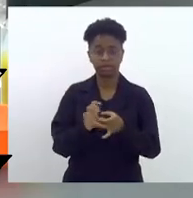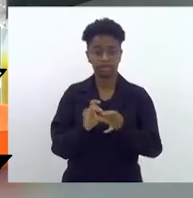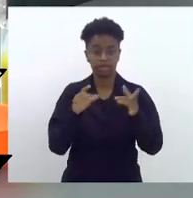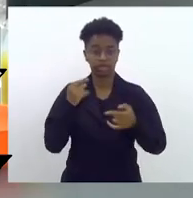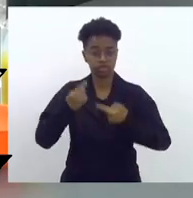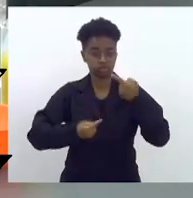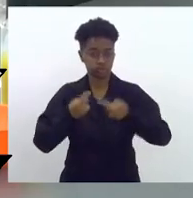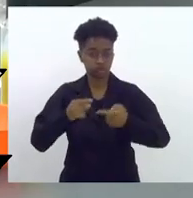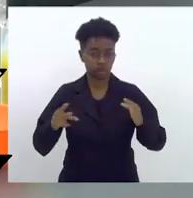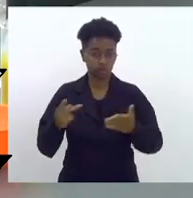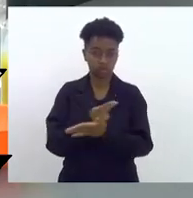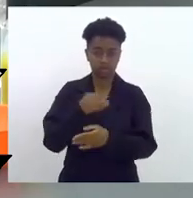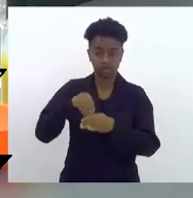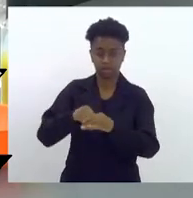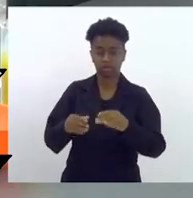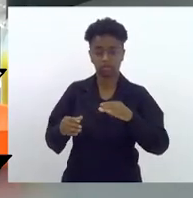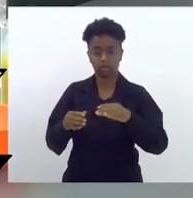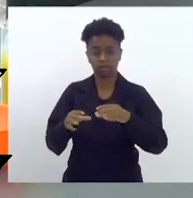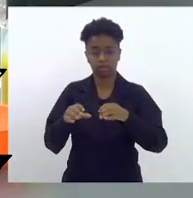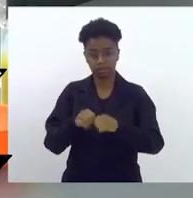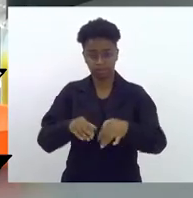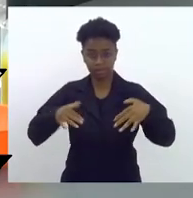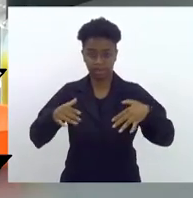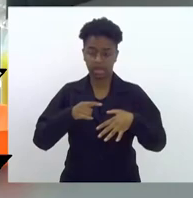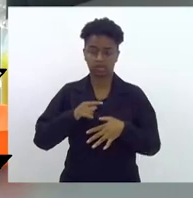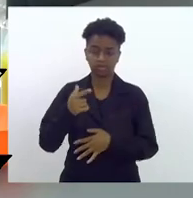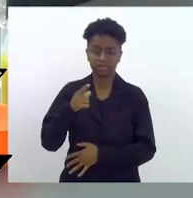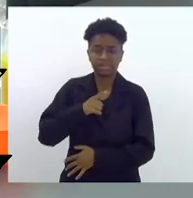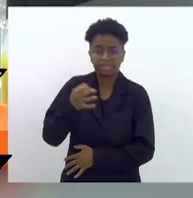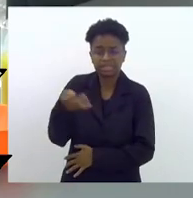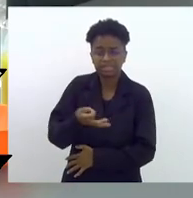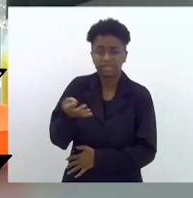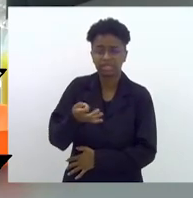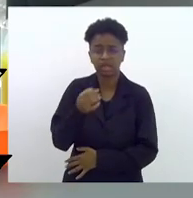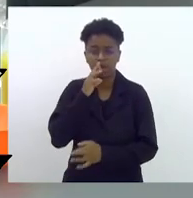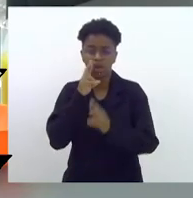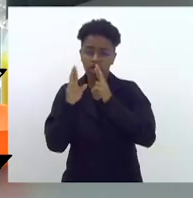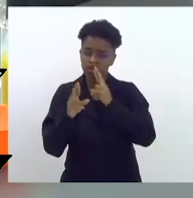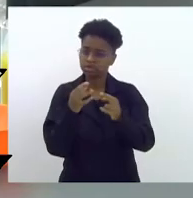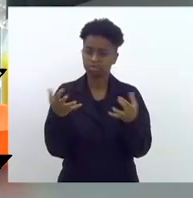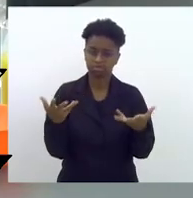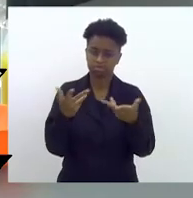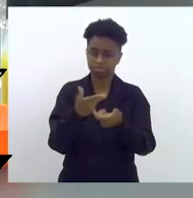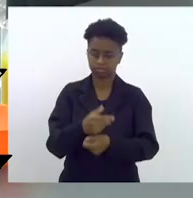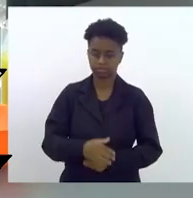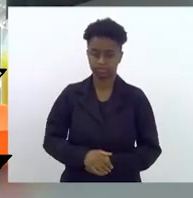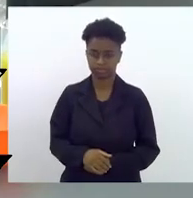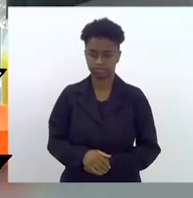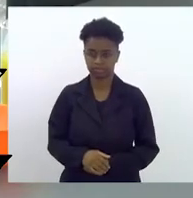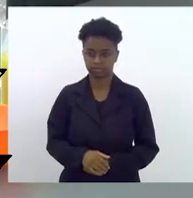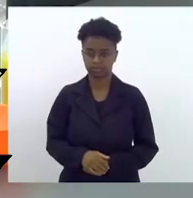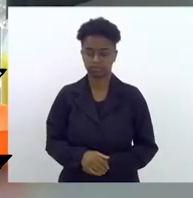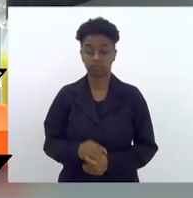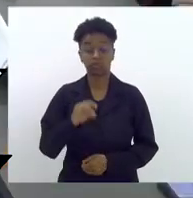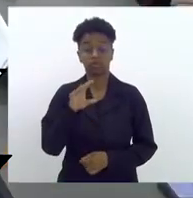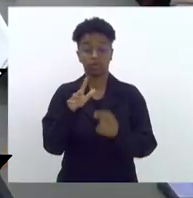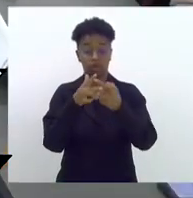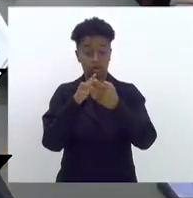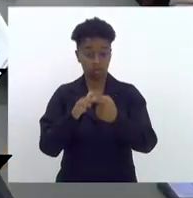acontecia as eventuais emendas acontecer e tenho certeza que eu O resultado vai ser corrigindo